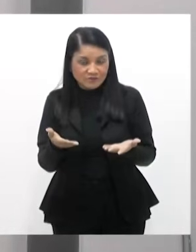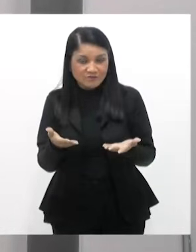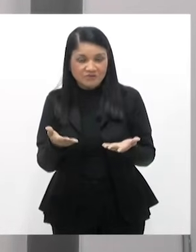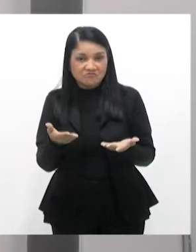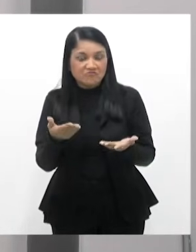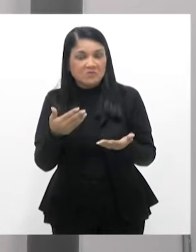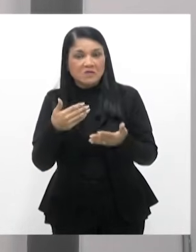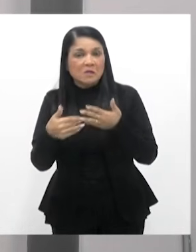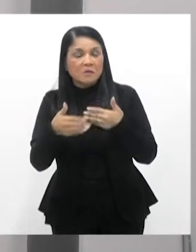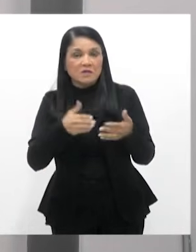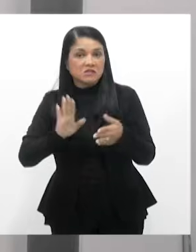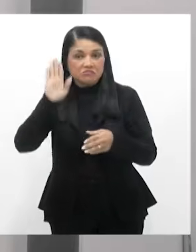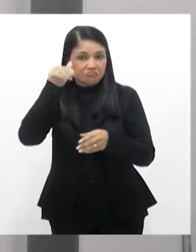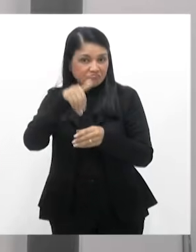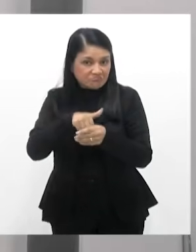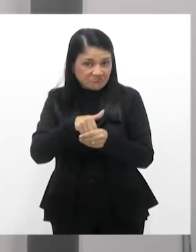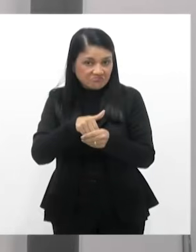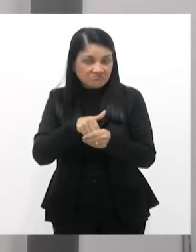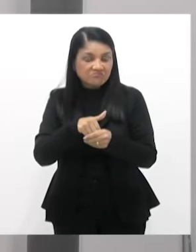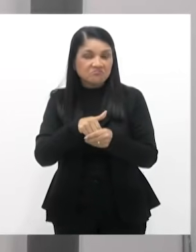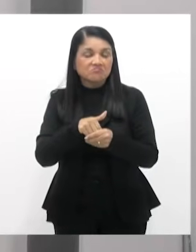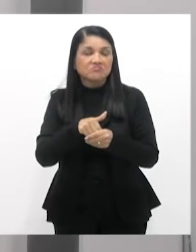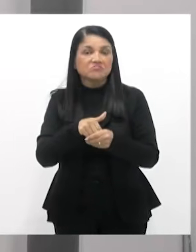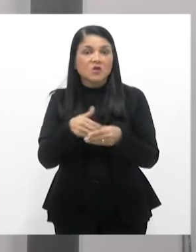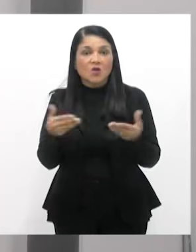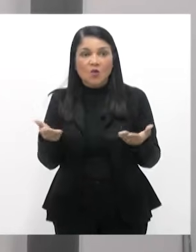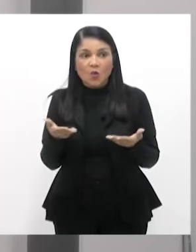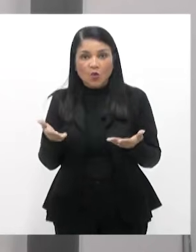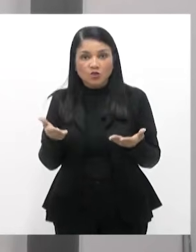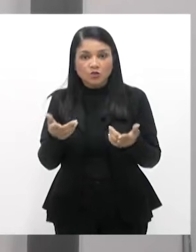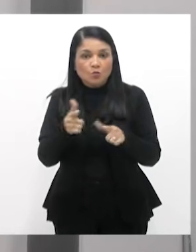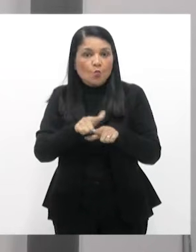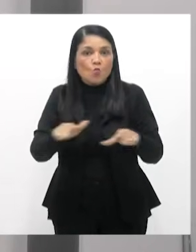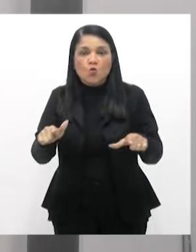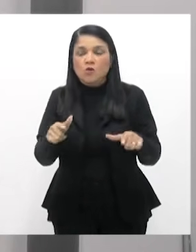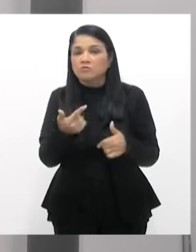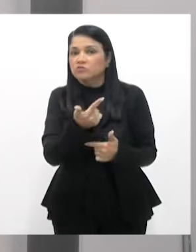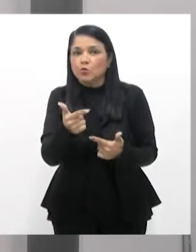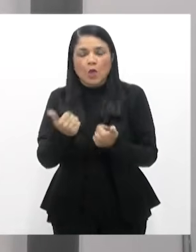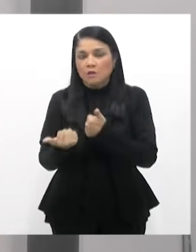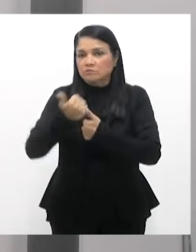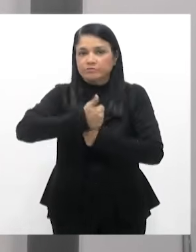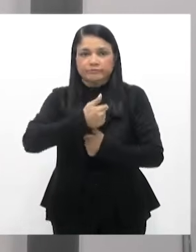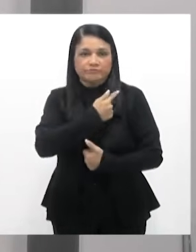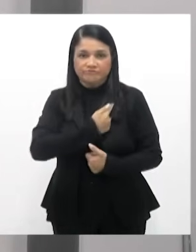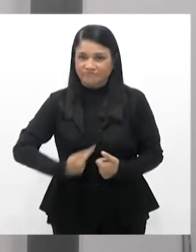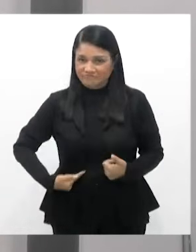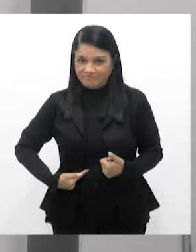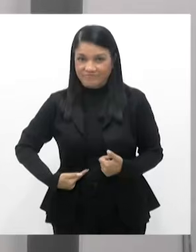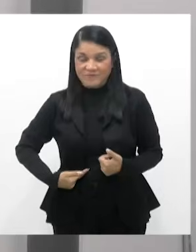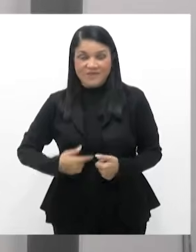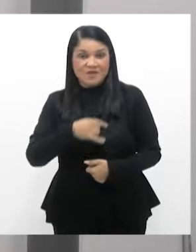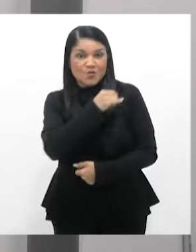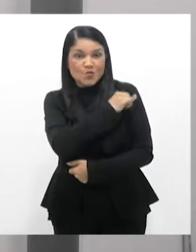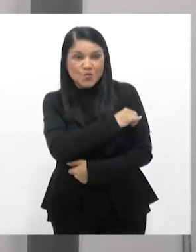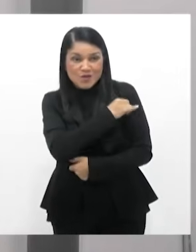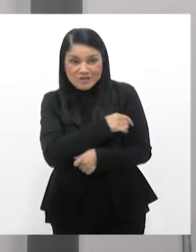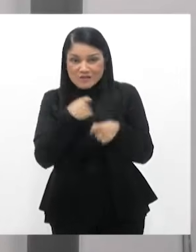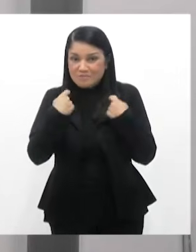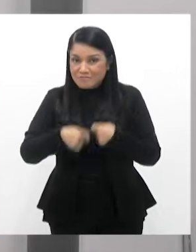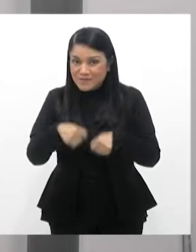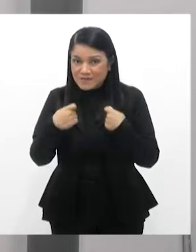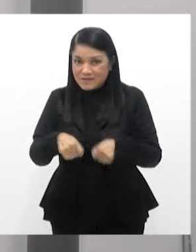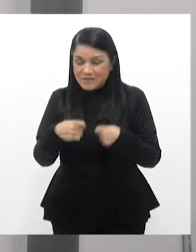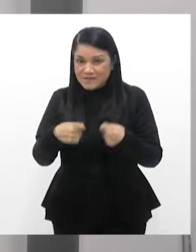eleitoral, mas a gente hoje está num vazio legal. O Rio de Janeiro hoje, se necessitar